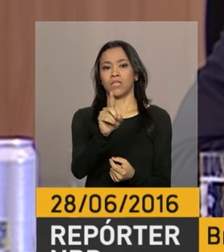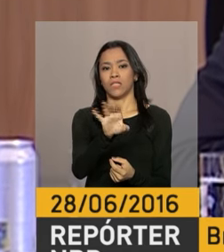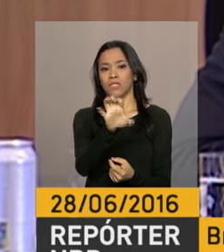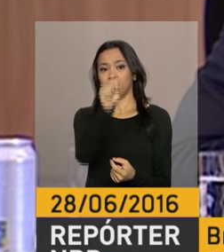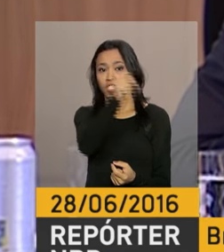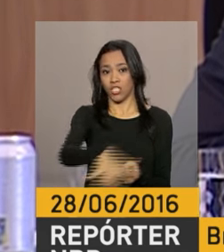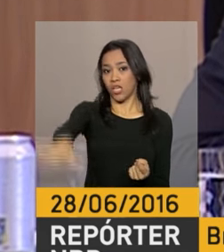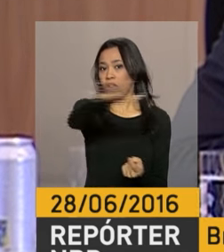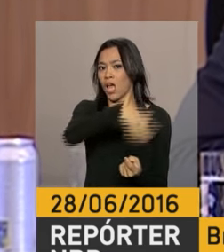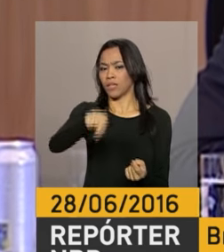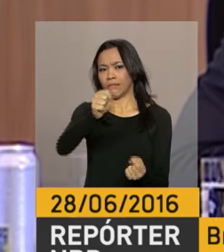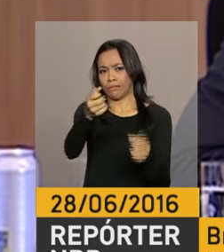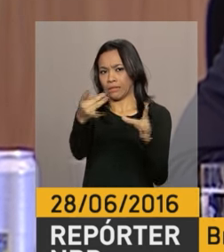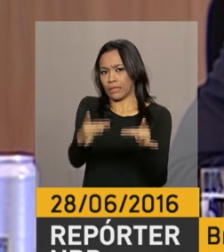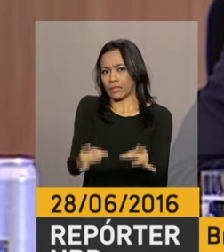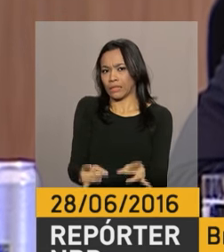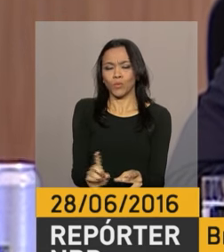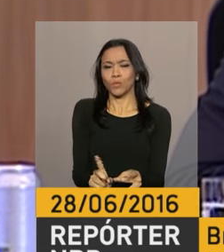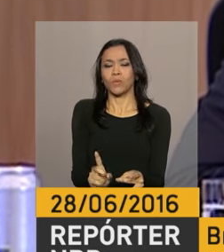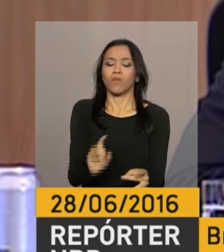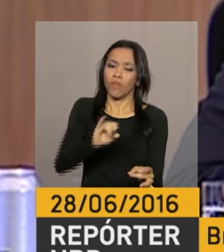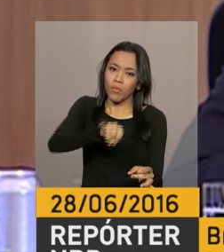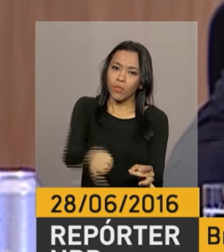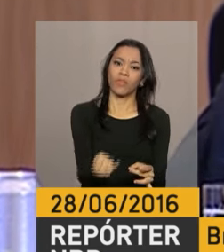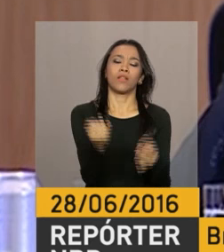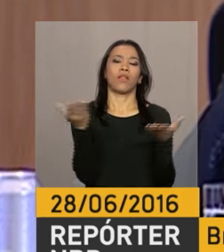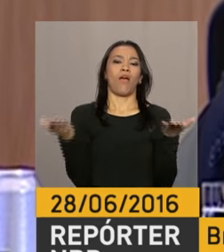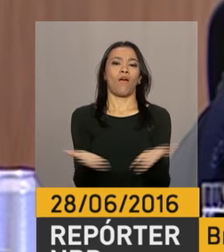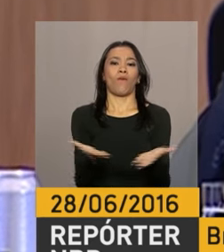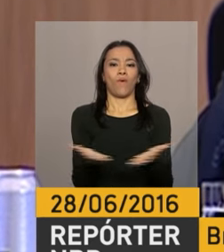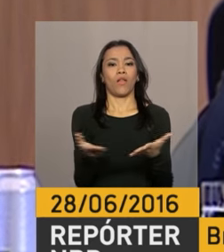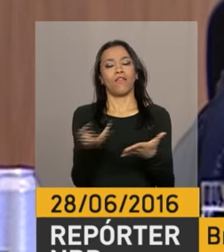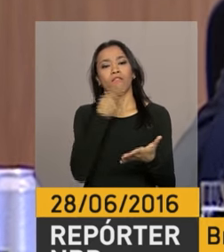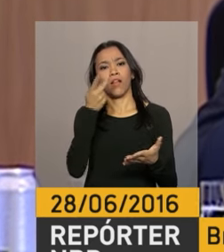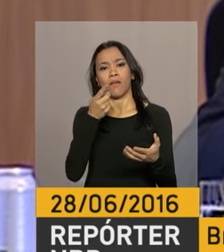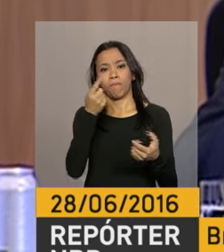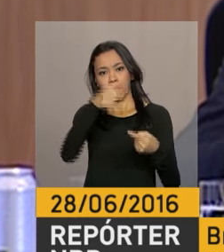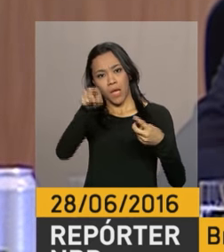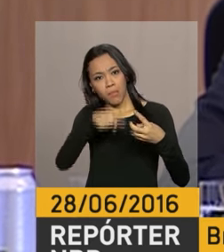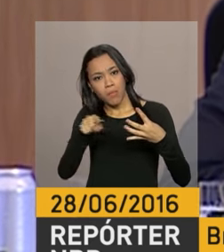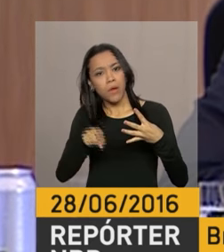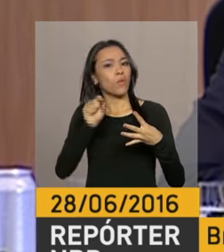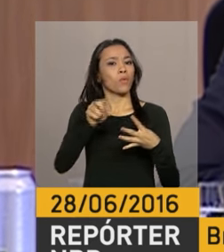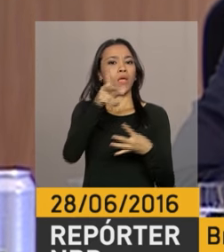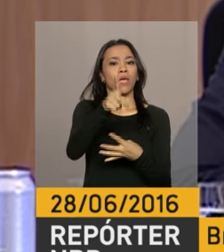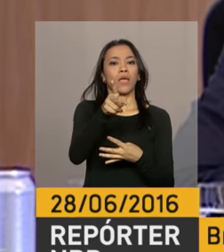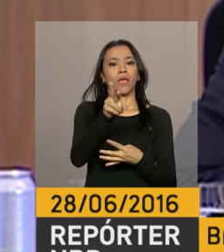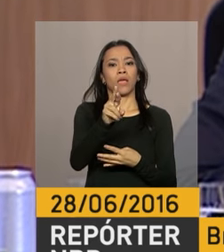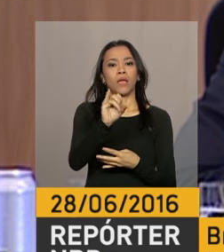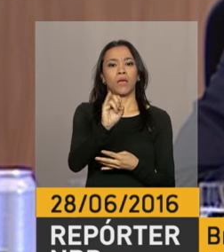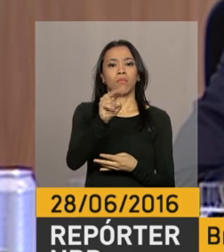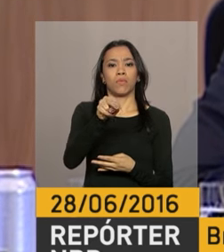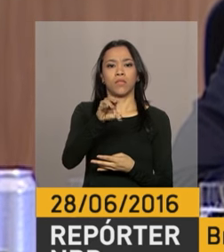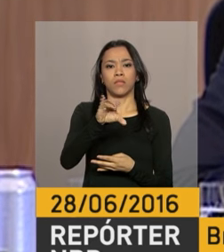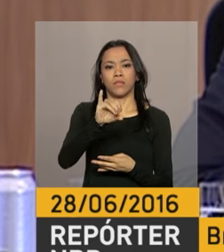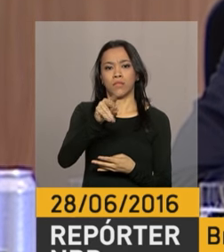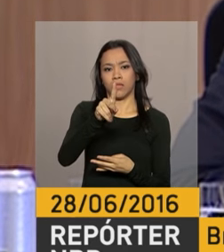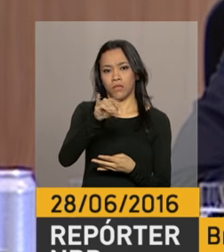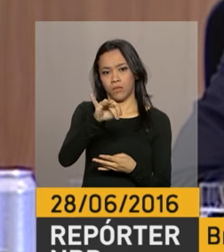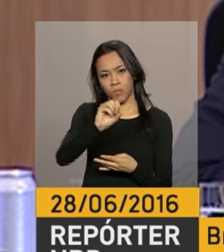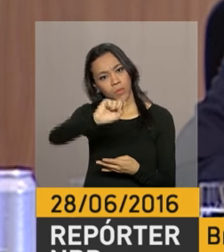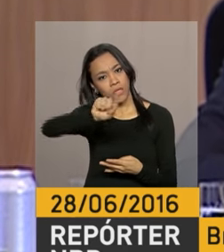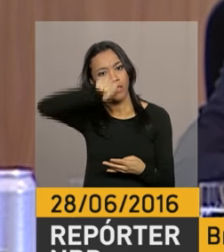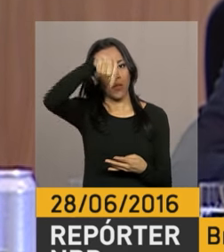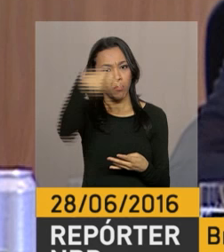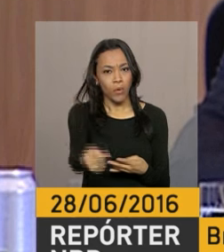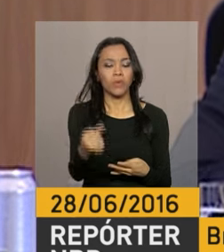vou aproveitar, falar dos princípios agora e depois, de alguma certa forma, colocar as diretrizes logo